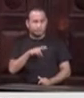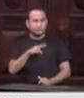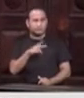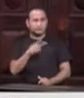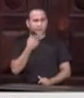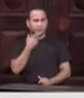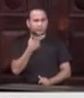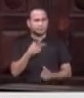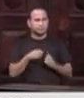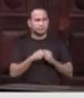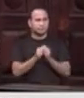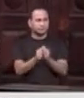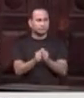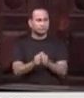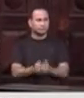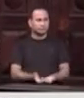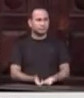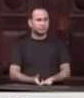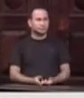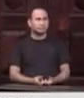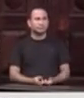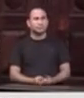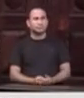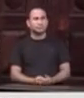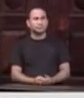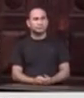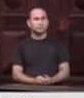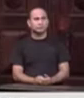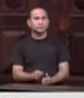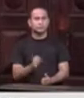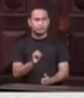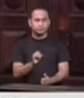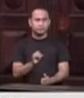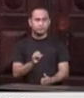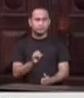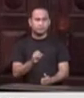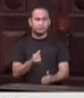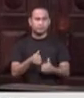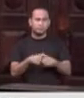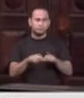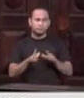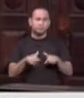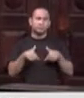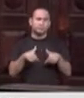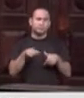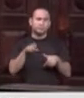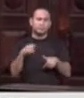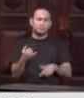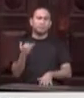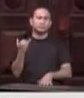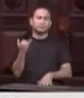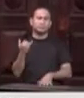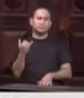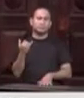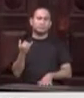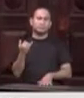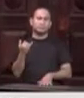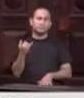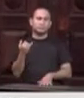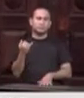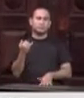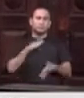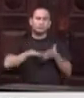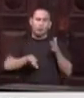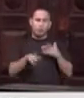acompanham. Afinal de contas, se essa tarefa é importante, em retirando